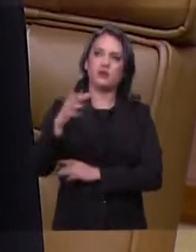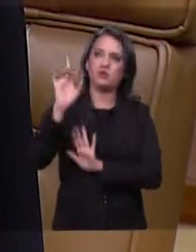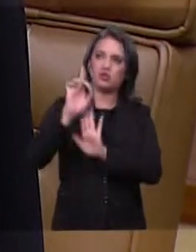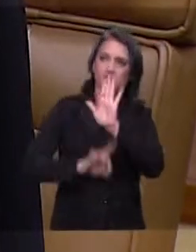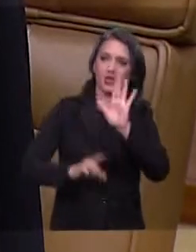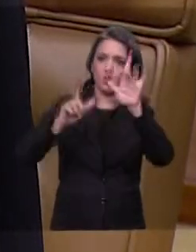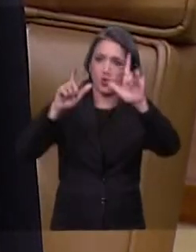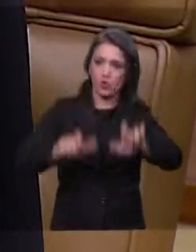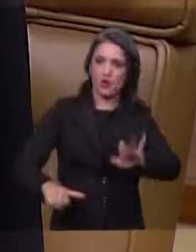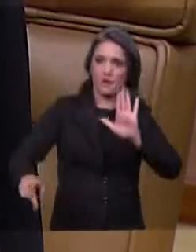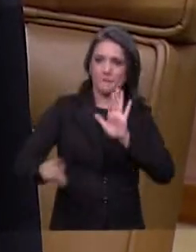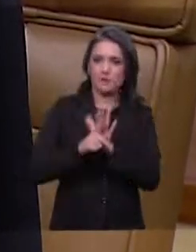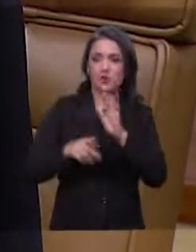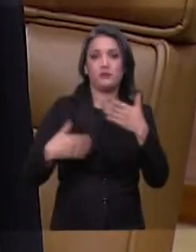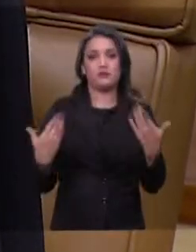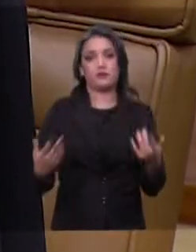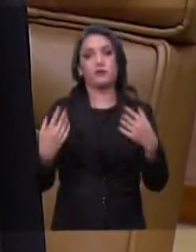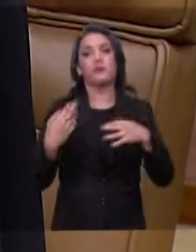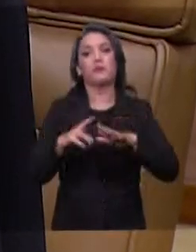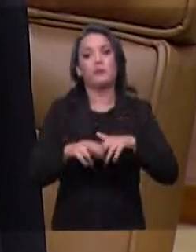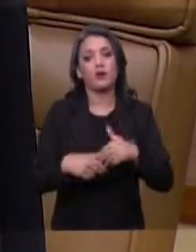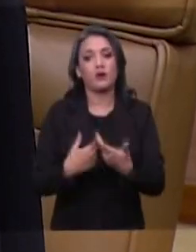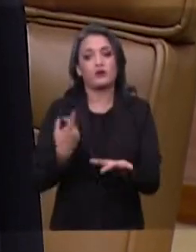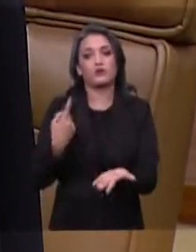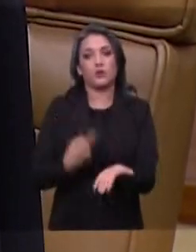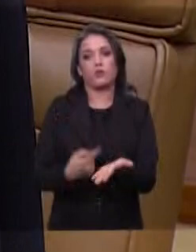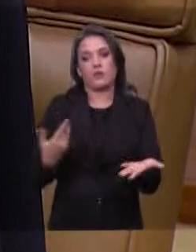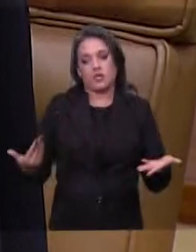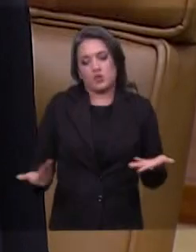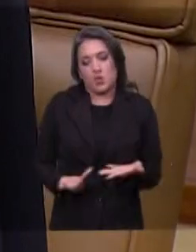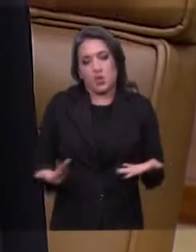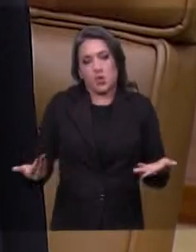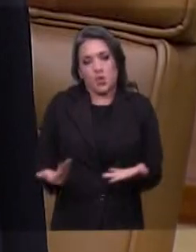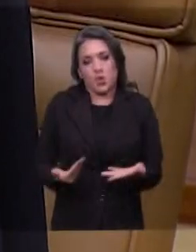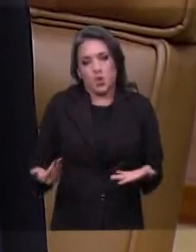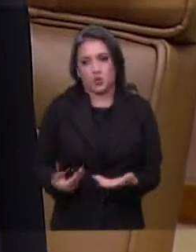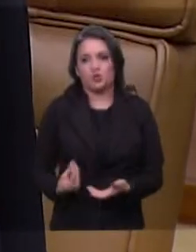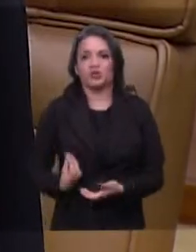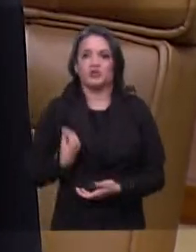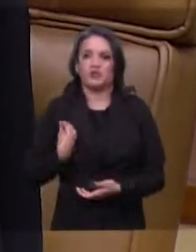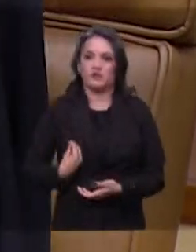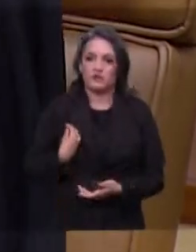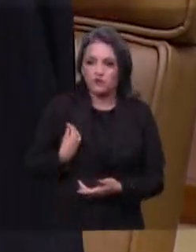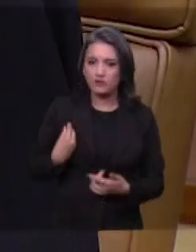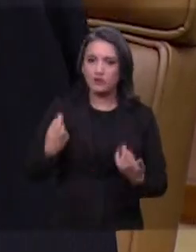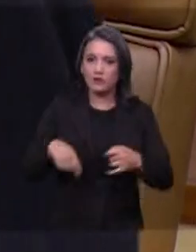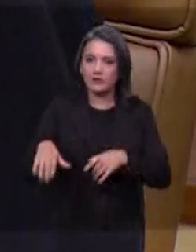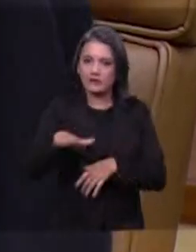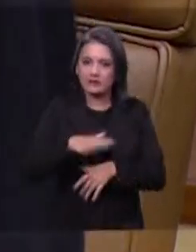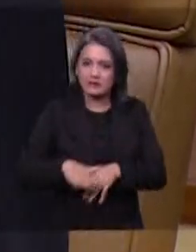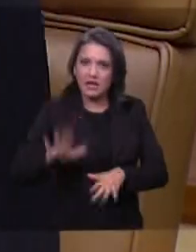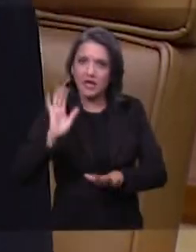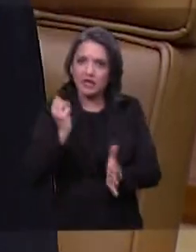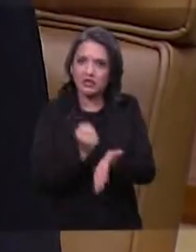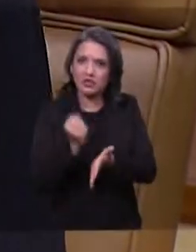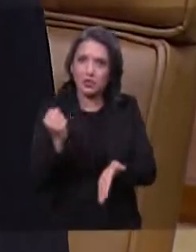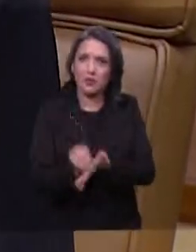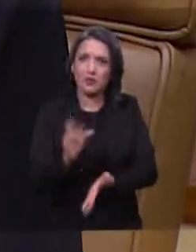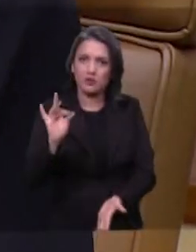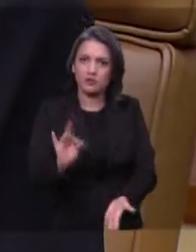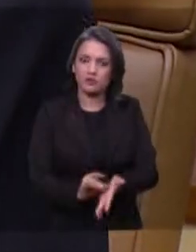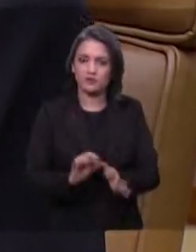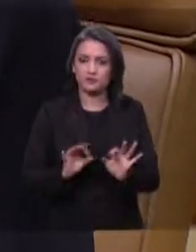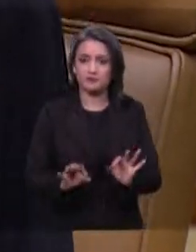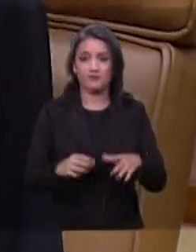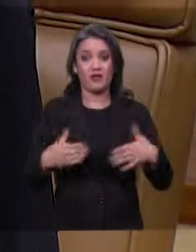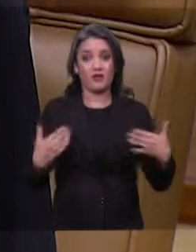direito, dependendo do compromisso e empenho dos atuais integrantes de tais comunidades em regularizar áreas ocupadas tradicionalmente.